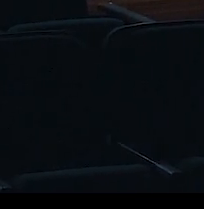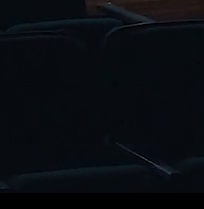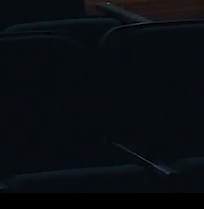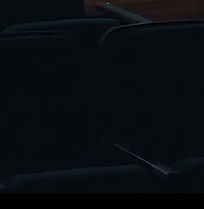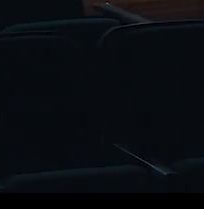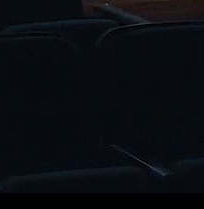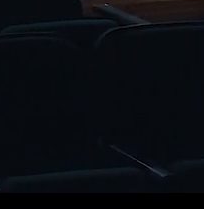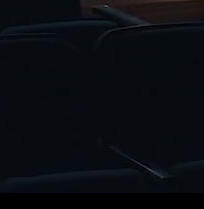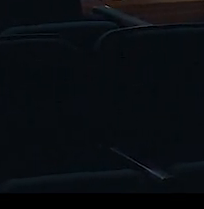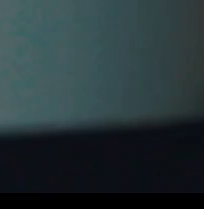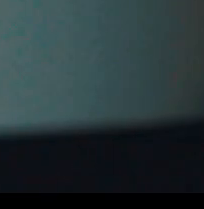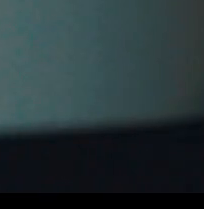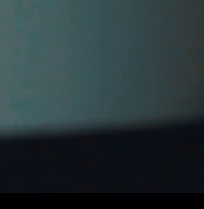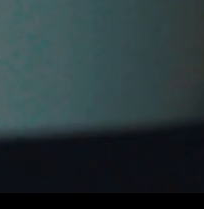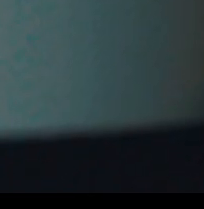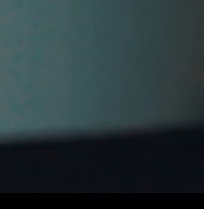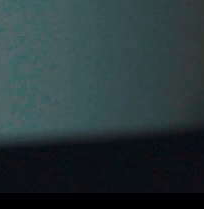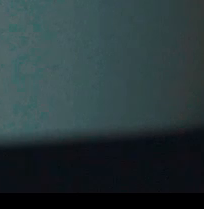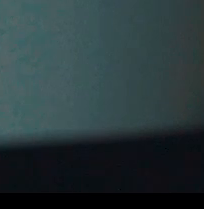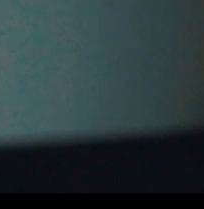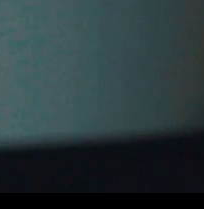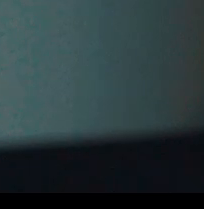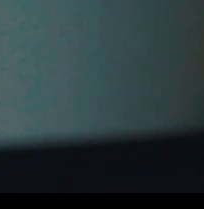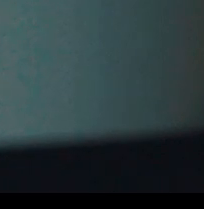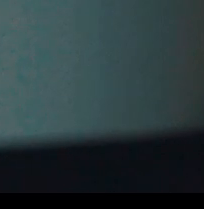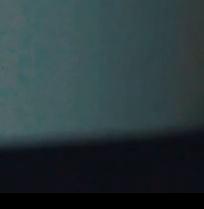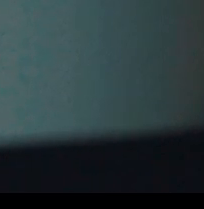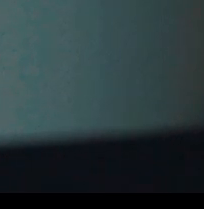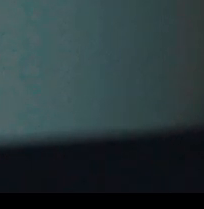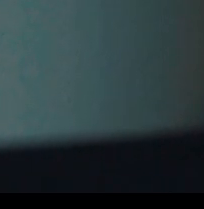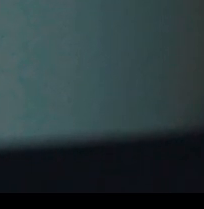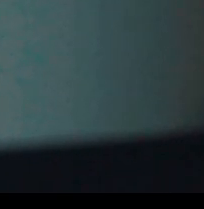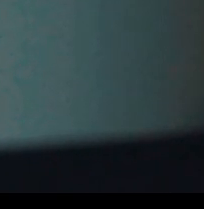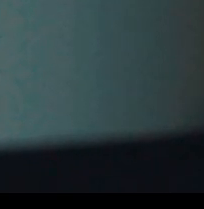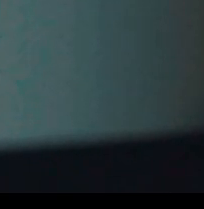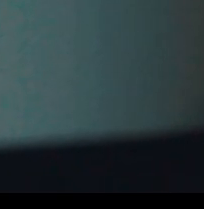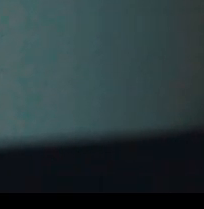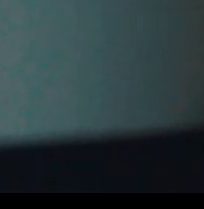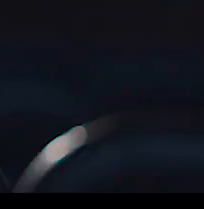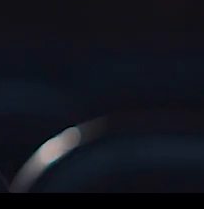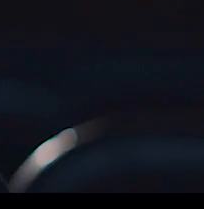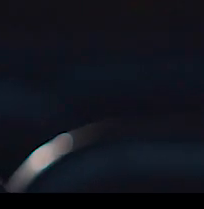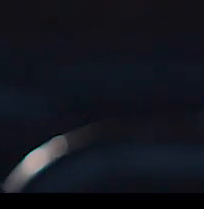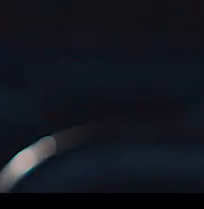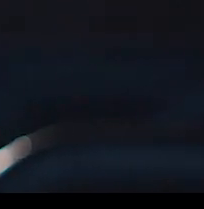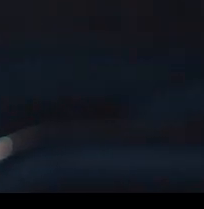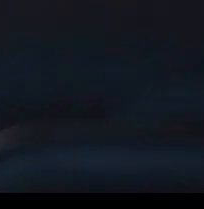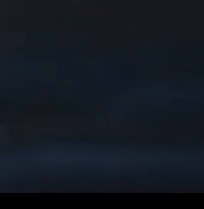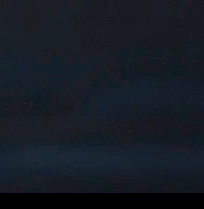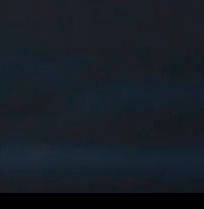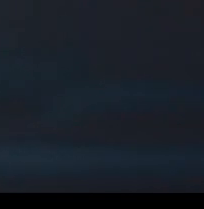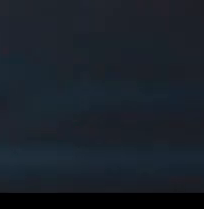Aglomerar ainda não é possível, por isso, com muito carinho, selecionamos uma canção especial. Esperamos